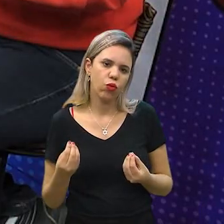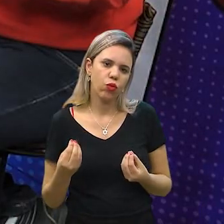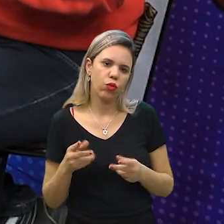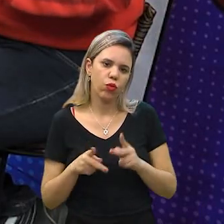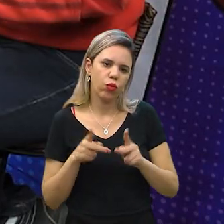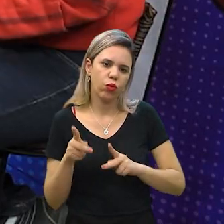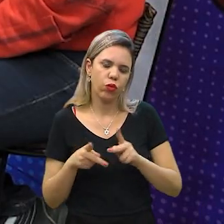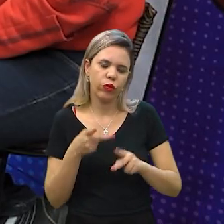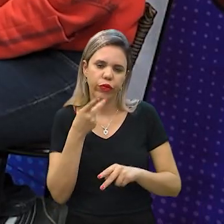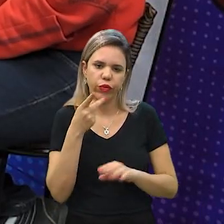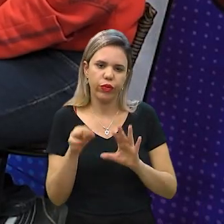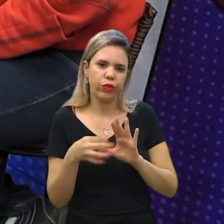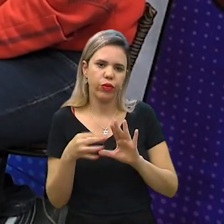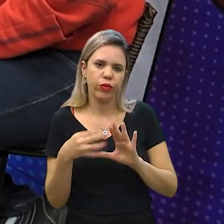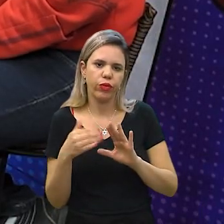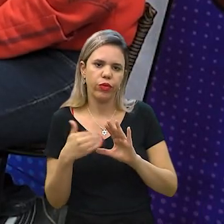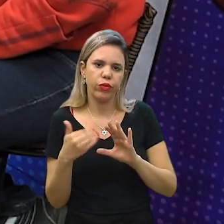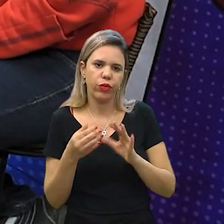recebido muitas críticas?